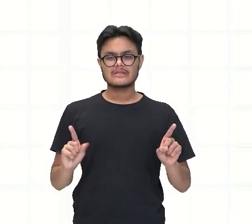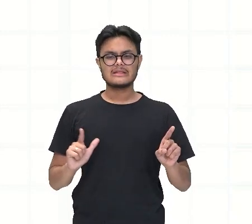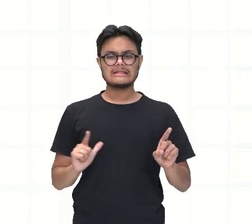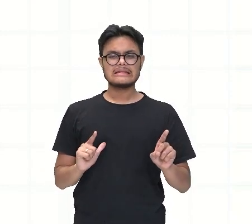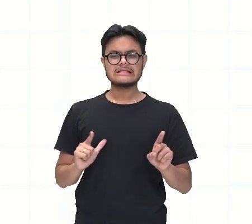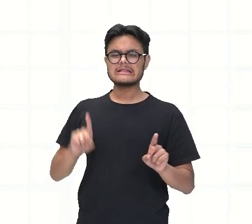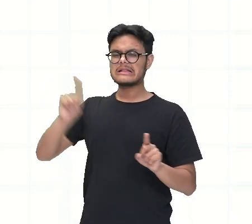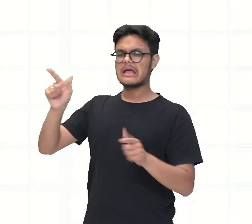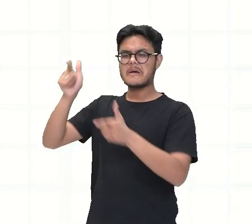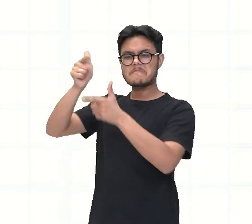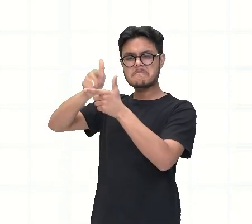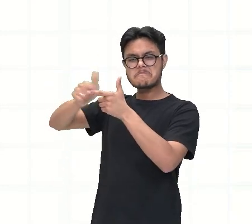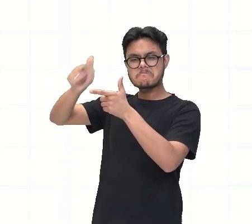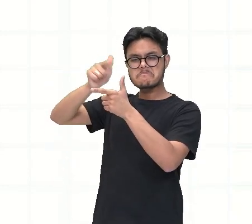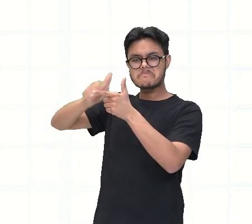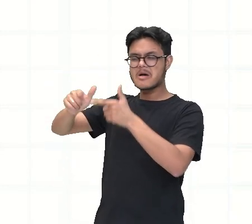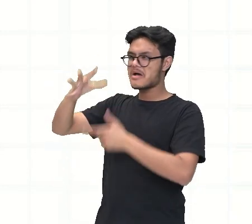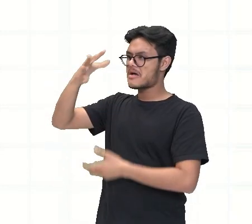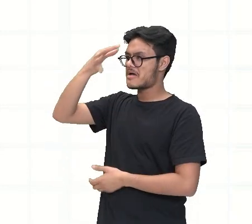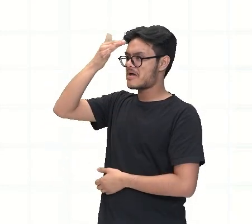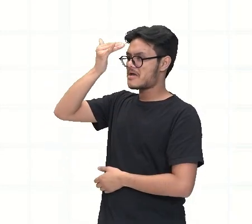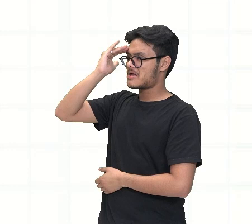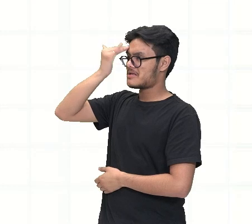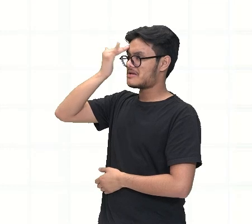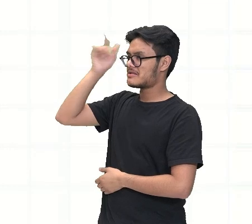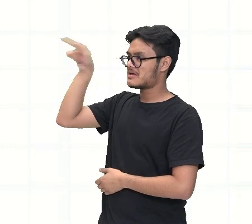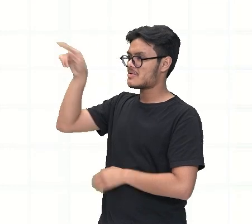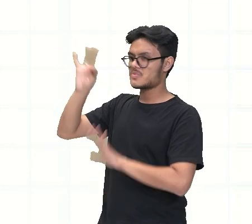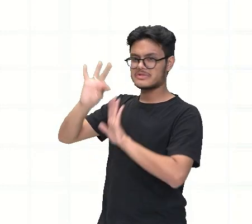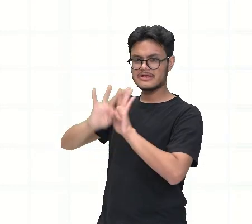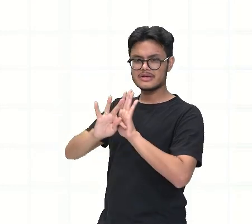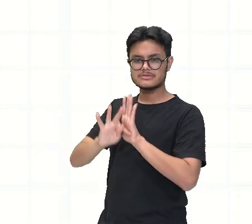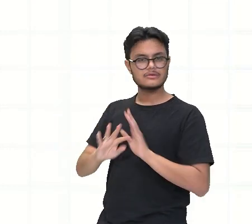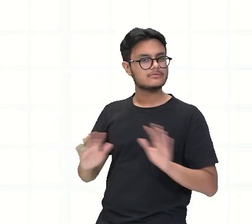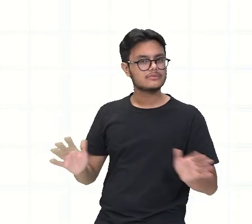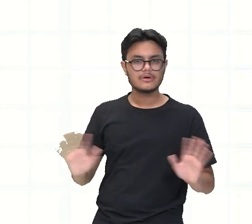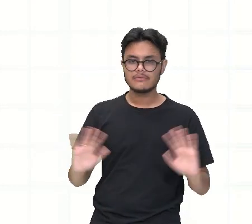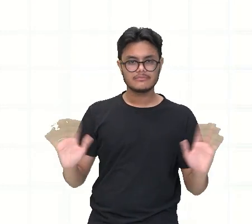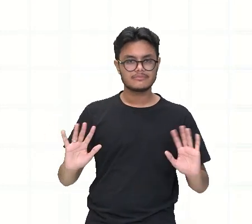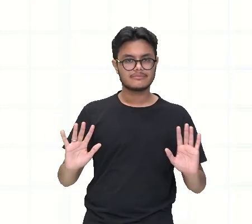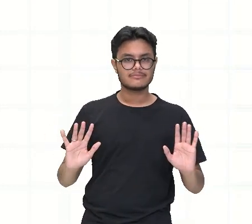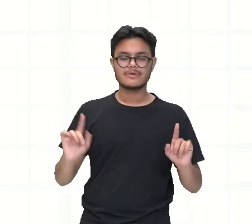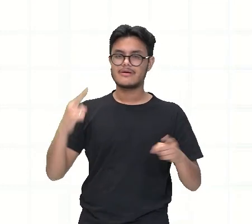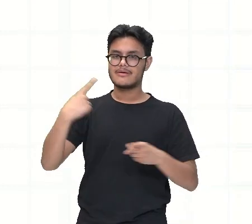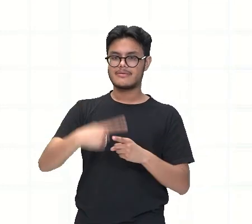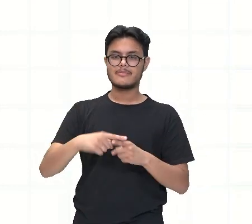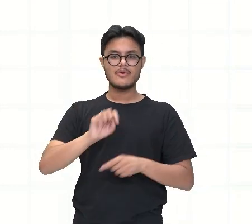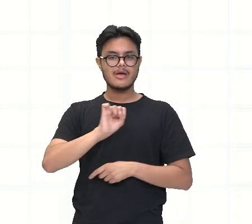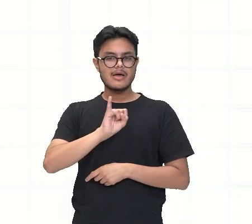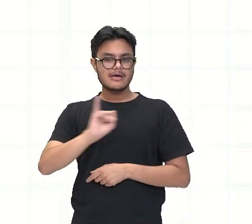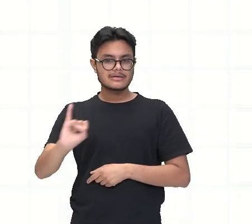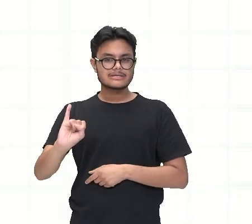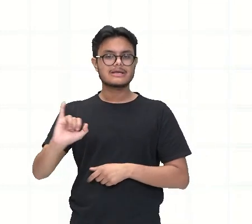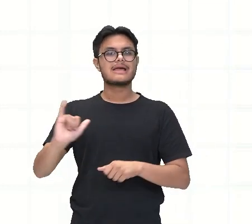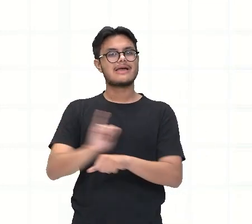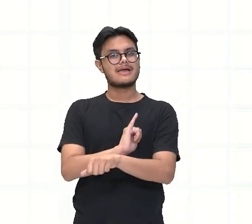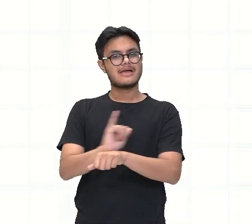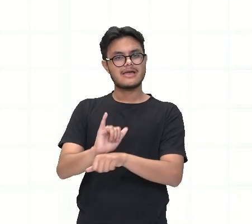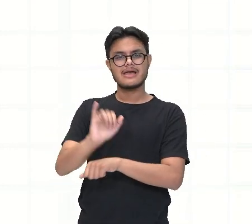a minha compreensão sobre o que está dito aqui neste parágrafo? Não, porque quando eu utilizo a elipse da